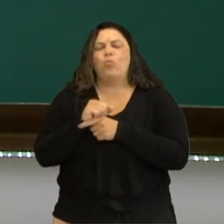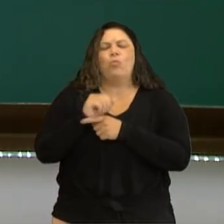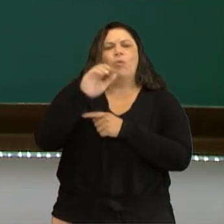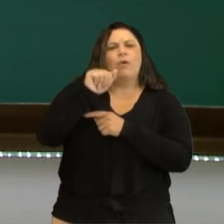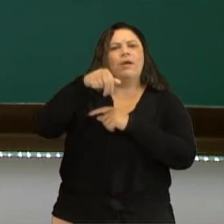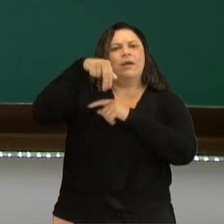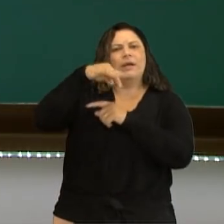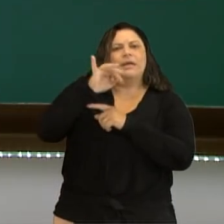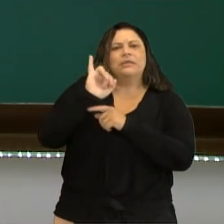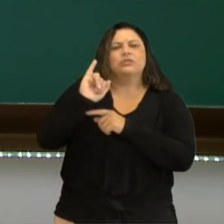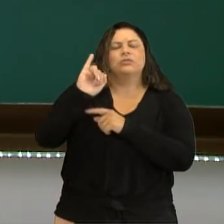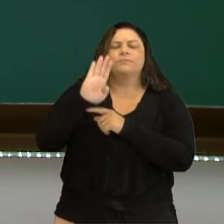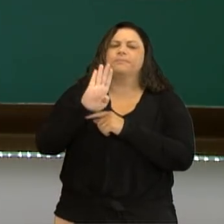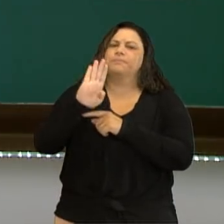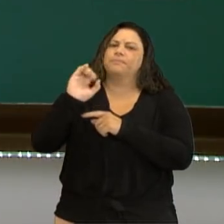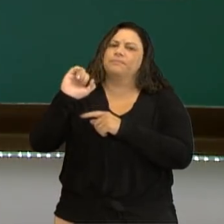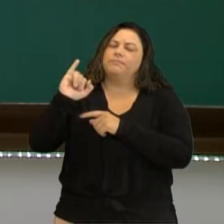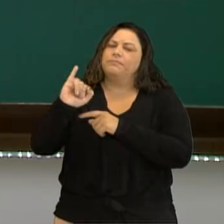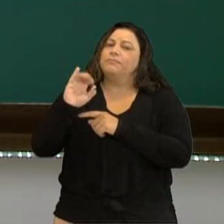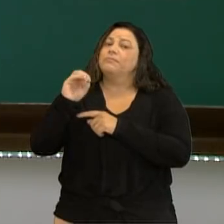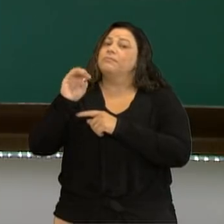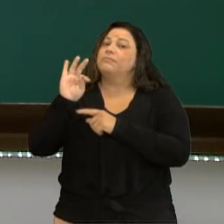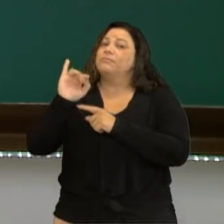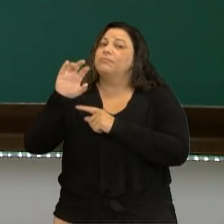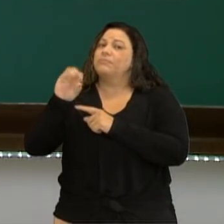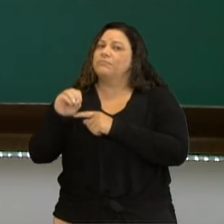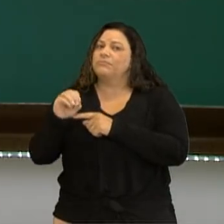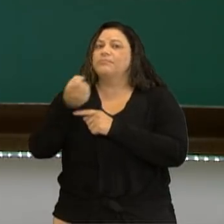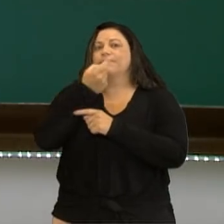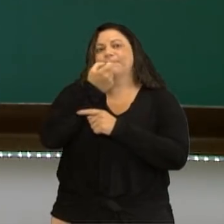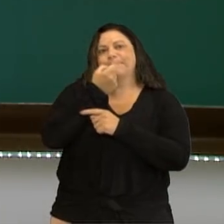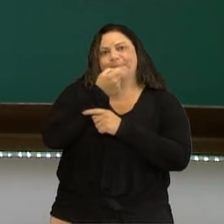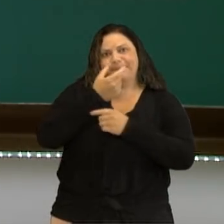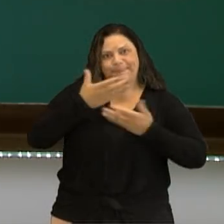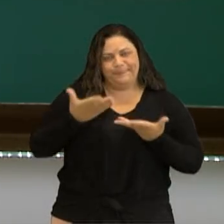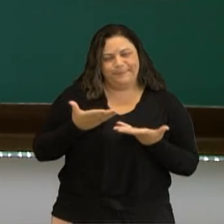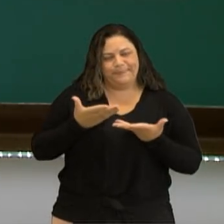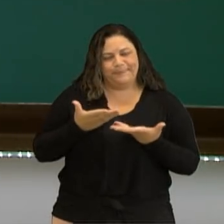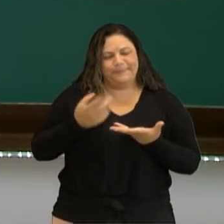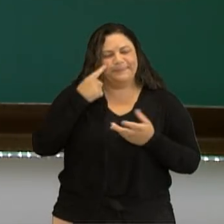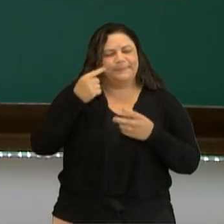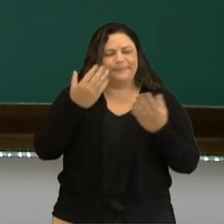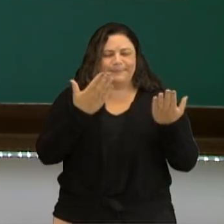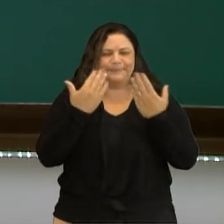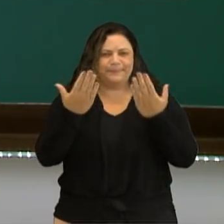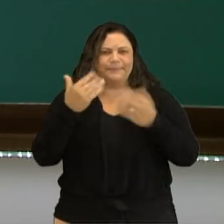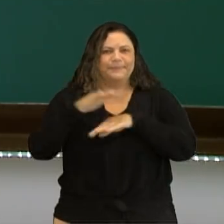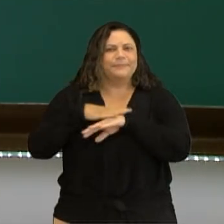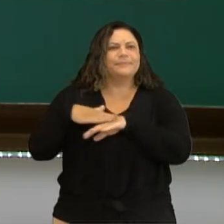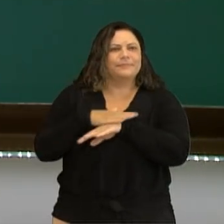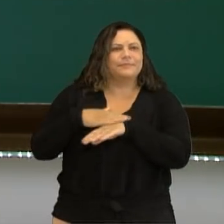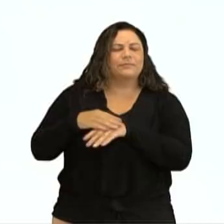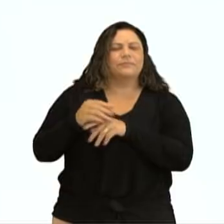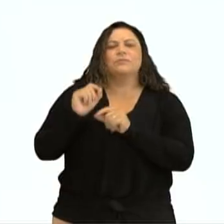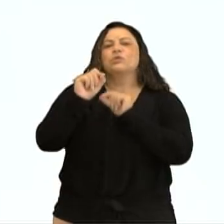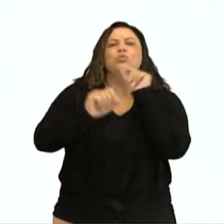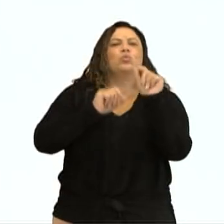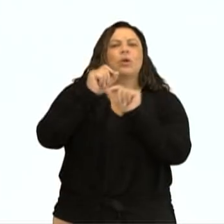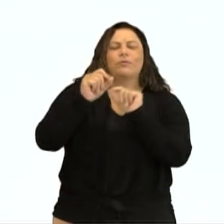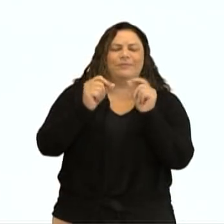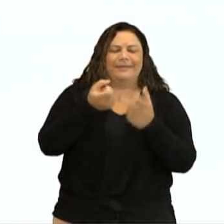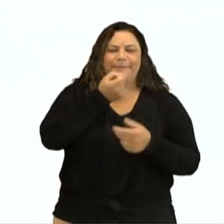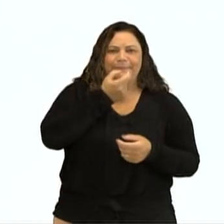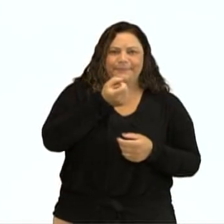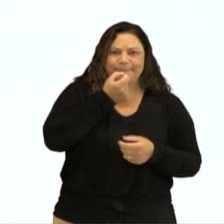já ouviu falar em antibiótico? Nós vamos conversar sobre isso. Então, qual será o principal tratamento contra as doenças causadas por